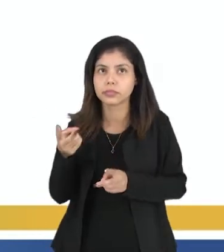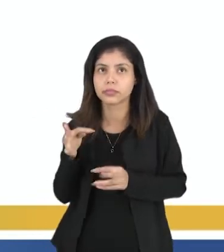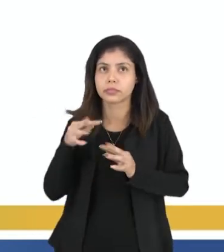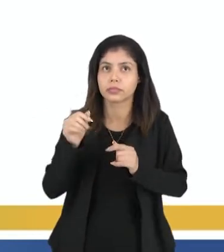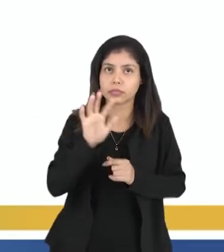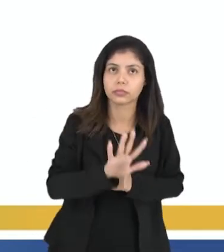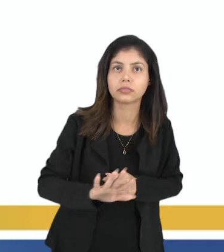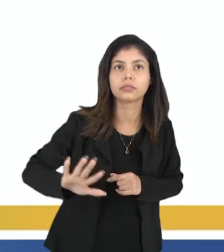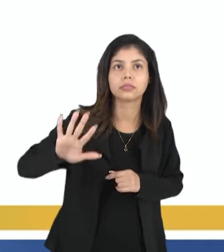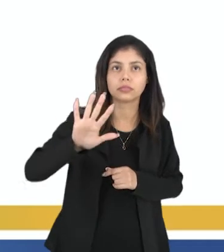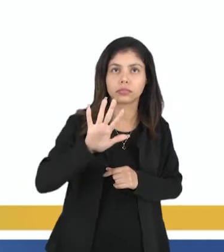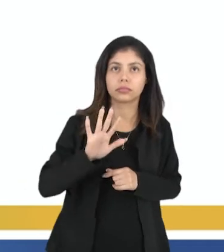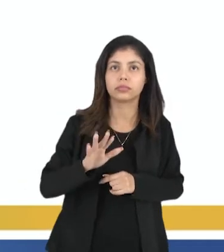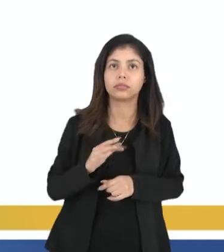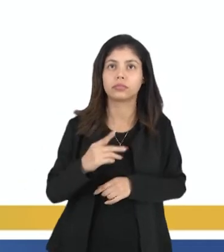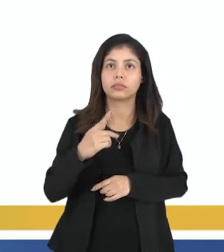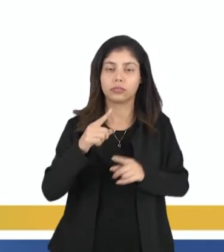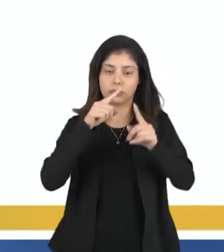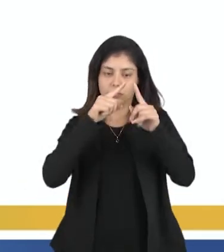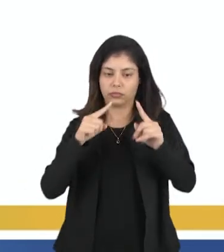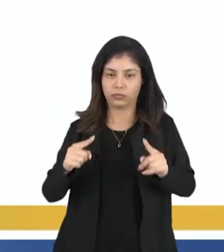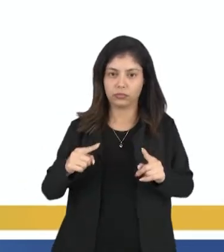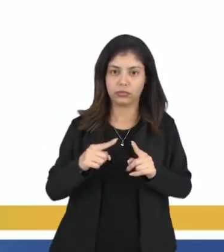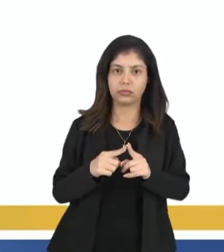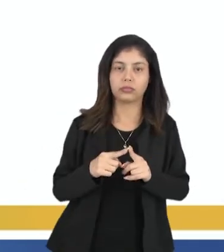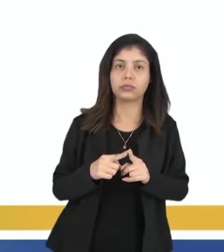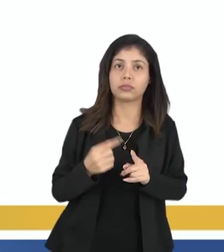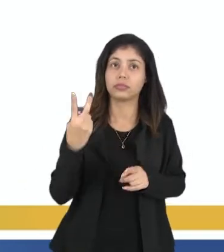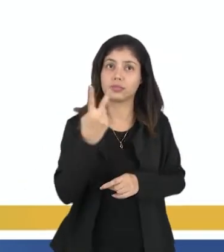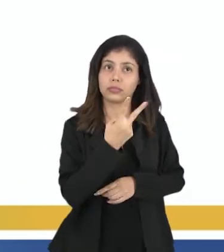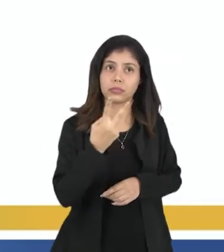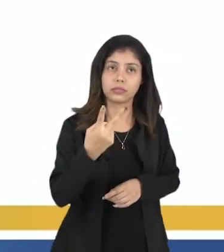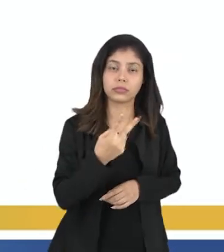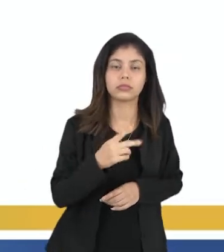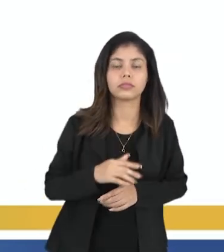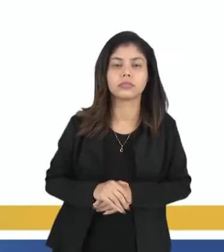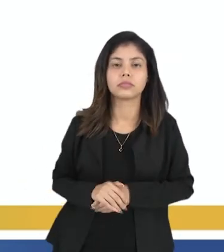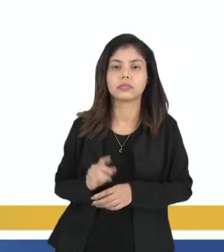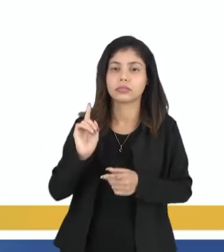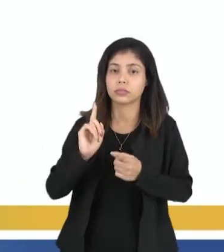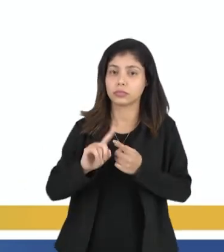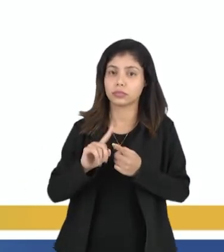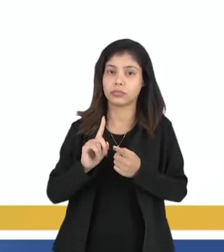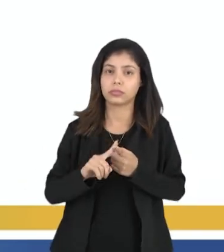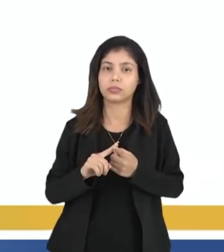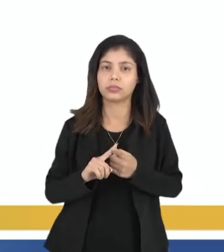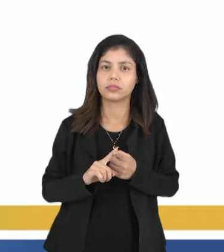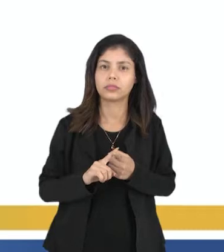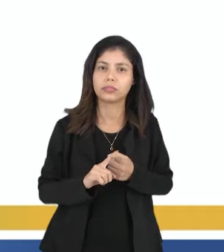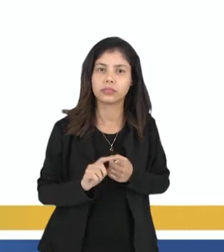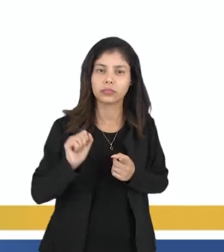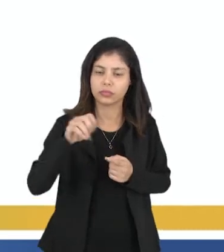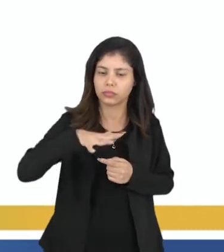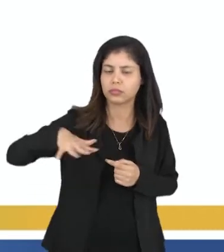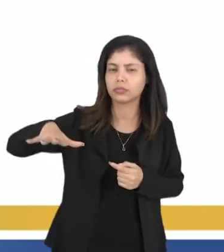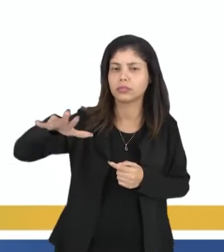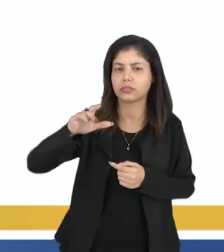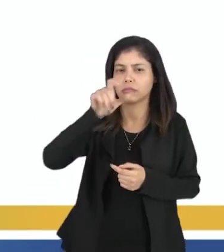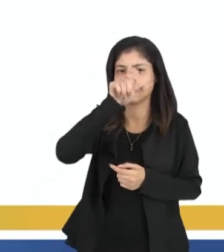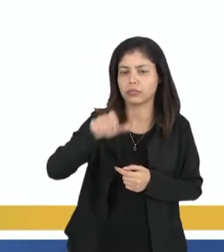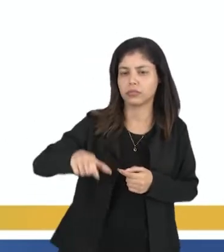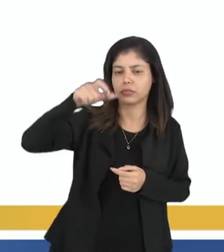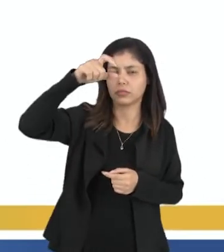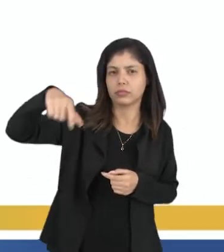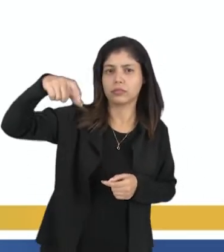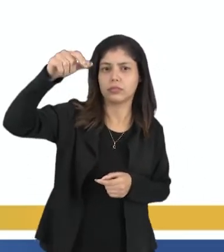total da pirâmide na edição feita em duas partes a primeira são as áreas laterais e depois